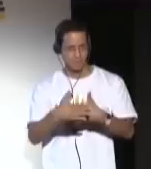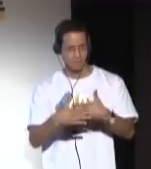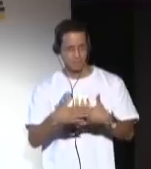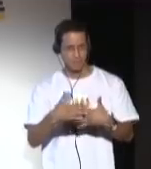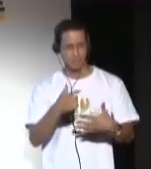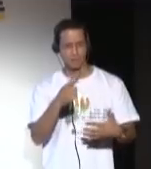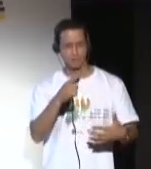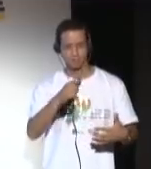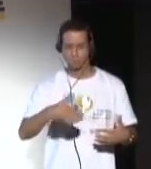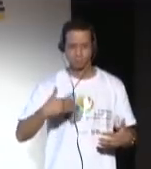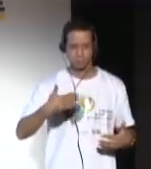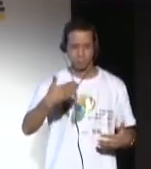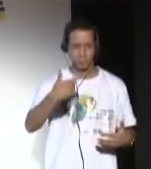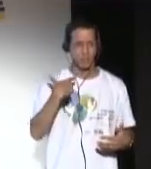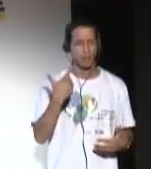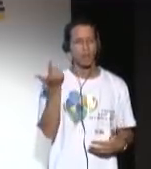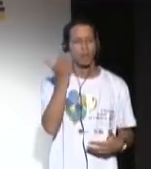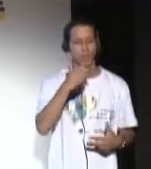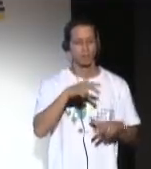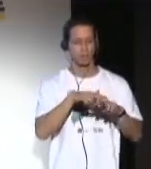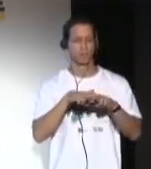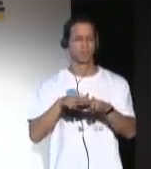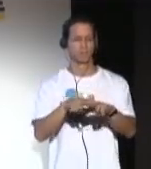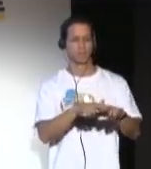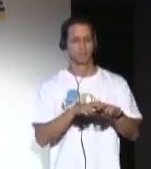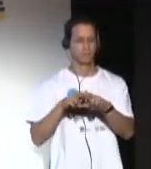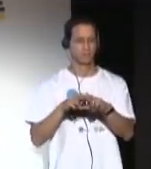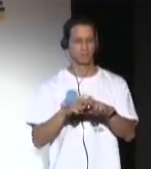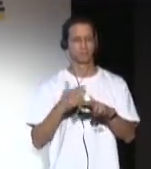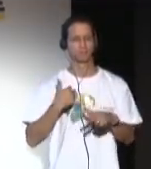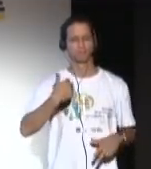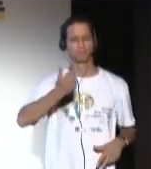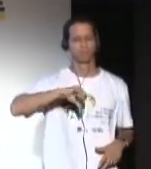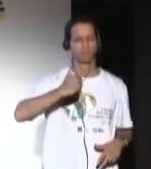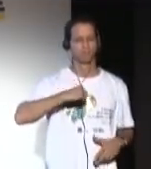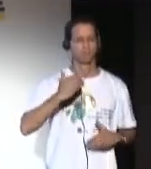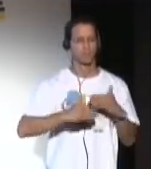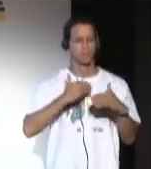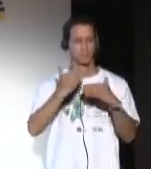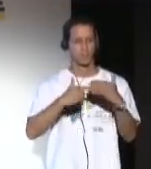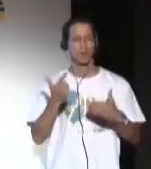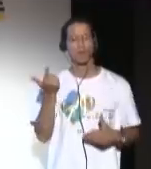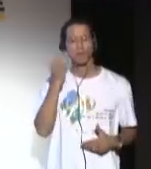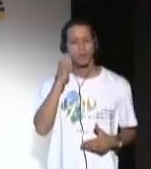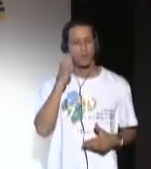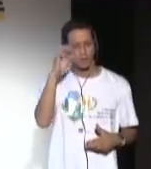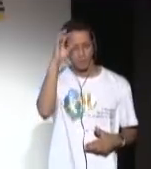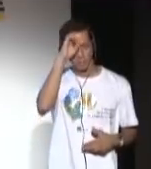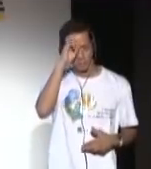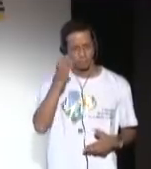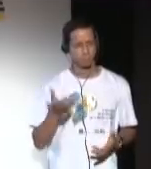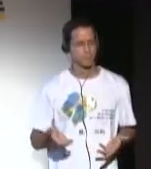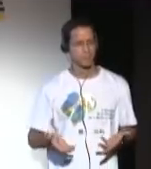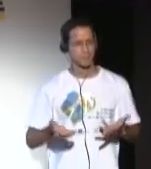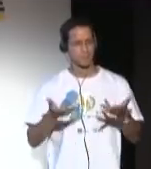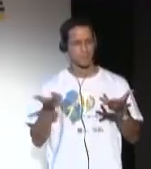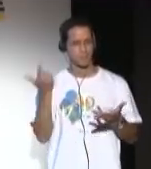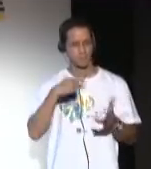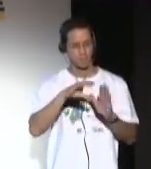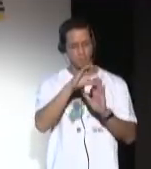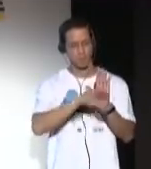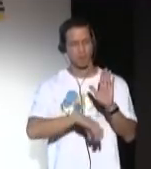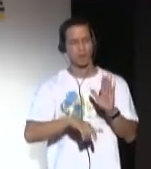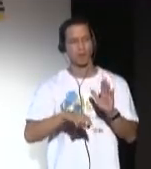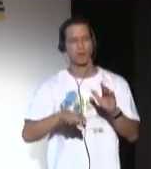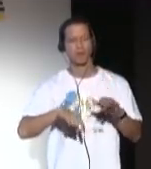elas têm a oportunidade de revisar o seu desempenho. Isso faz o aprendizado se elevar muito. Mas o nosso currículo nas escolas muitas vezes não dão